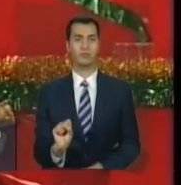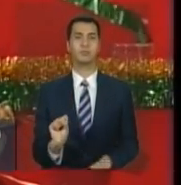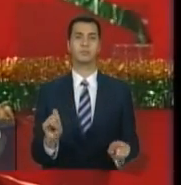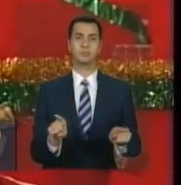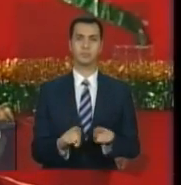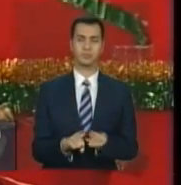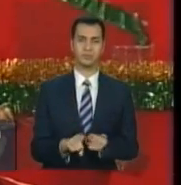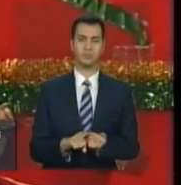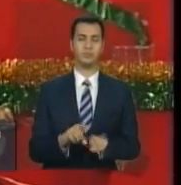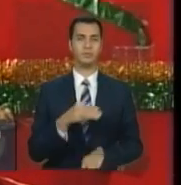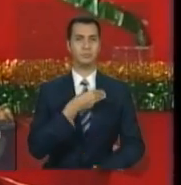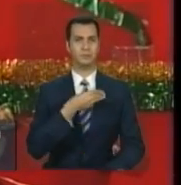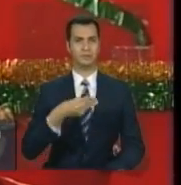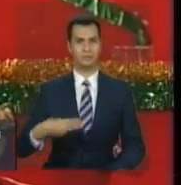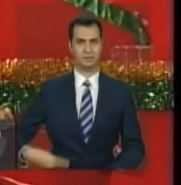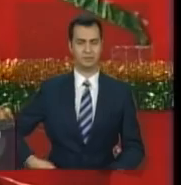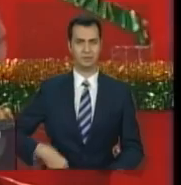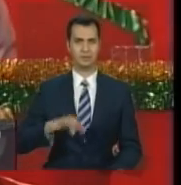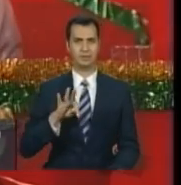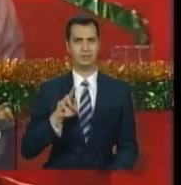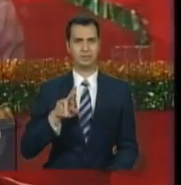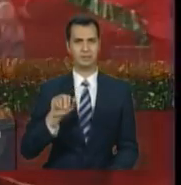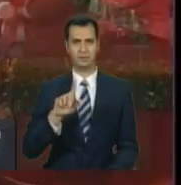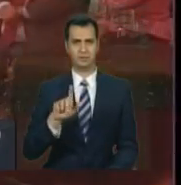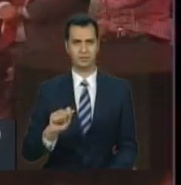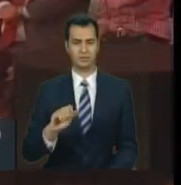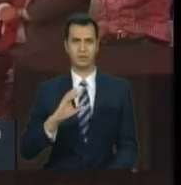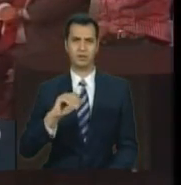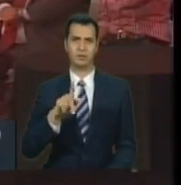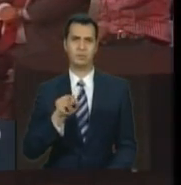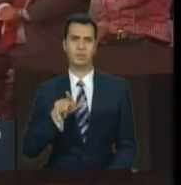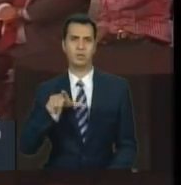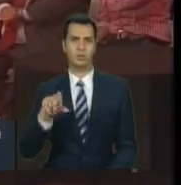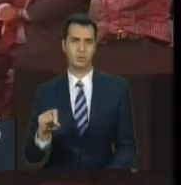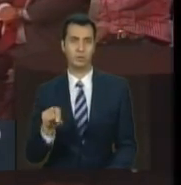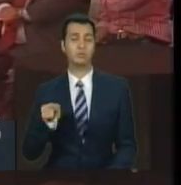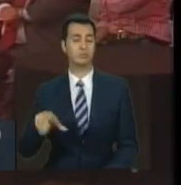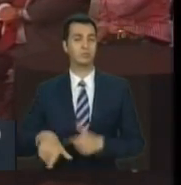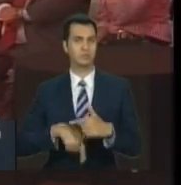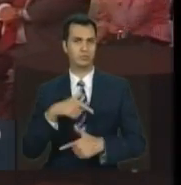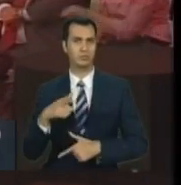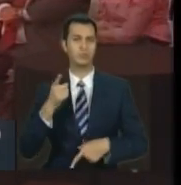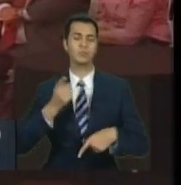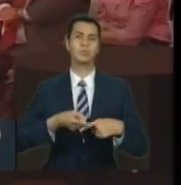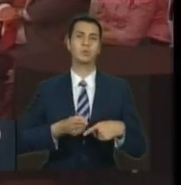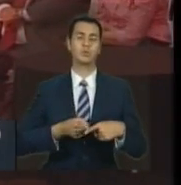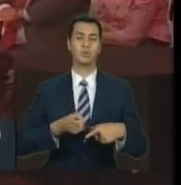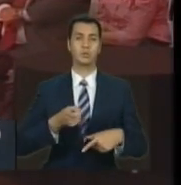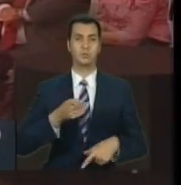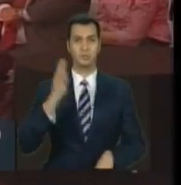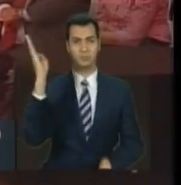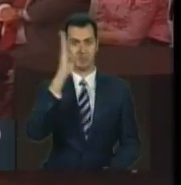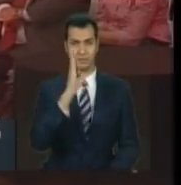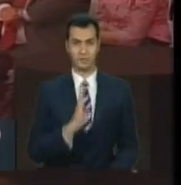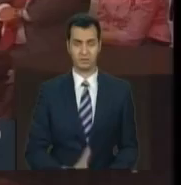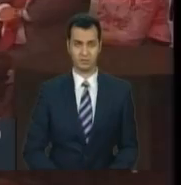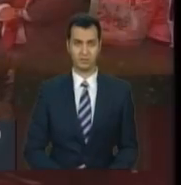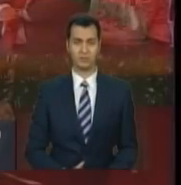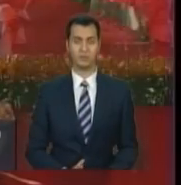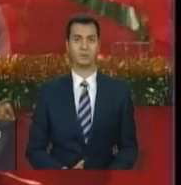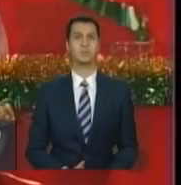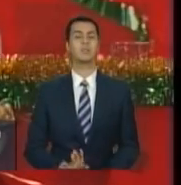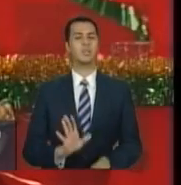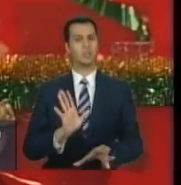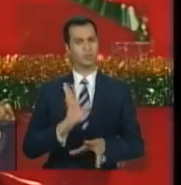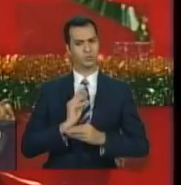da ministra Tereza Campelo, está executando. Porque é condição para o Estado brasileiro